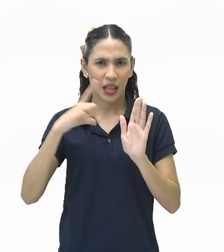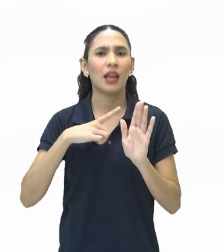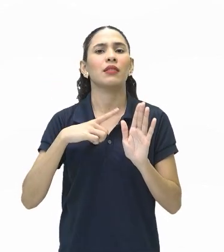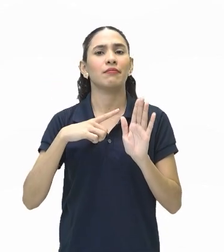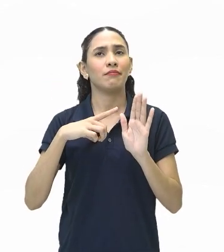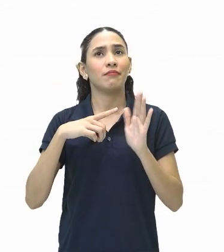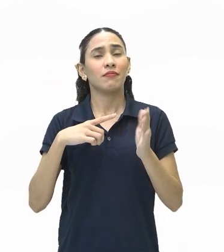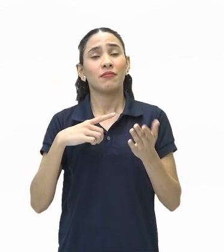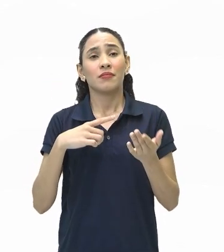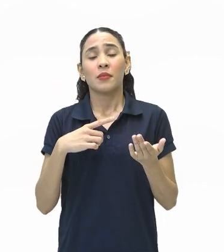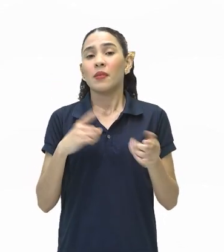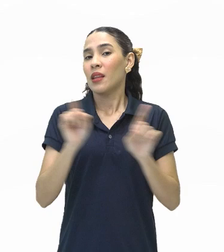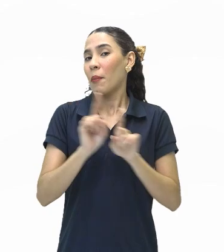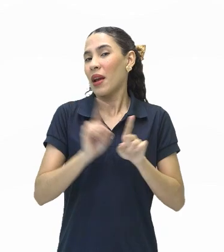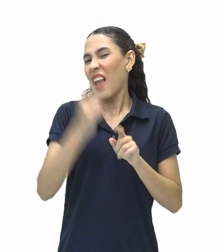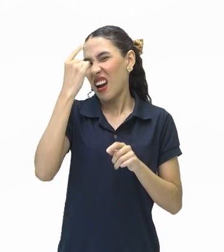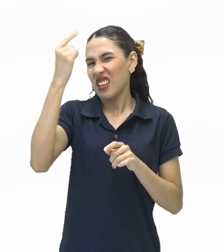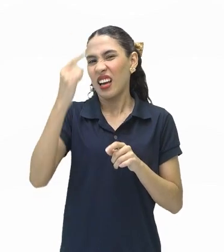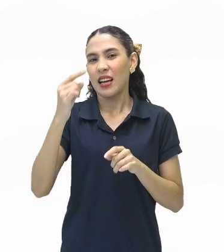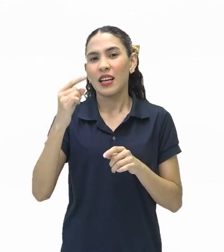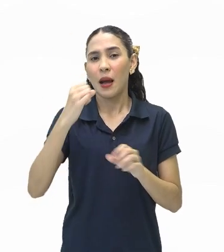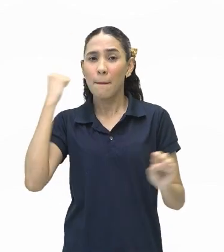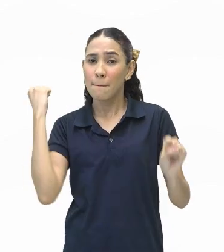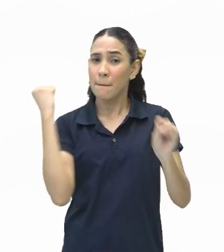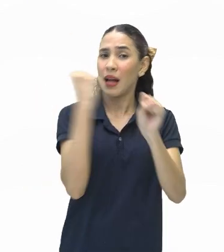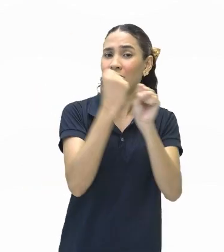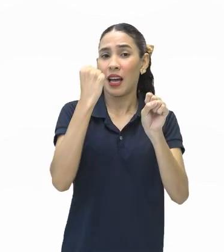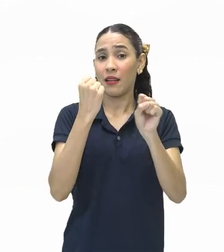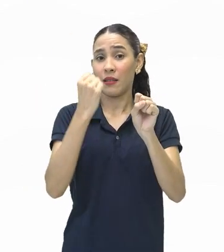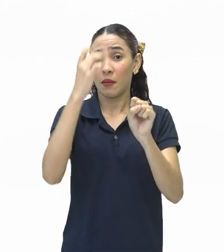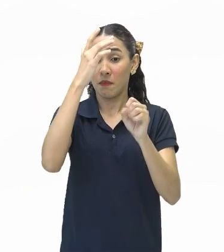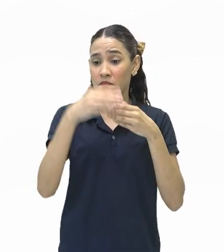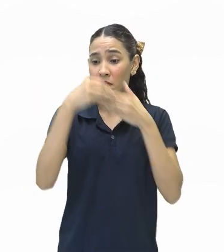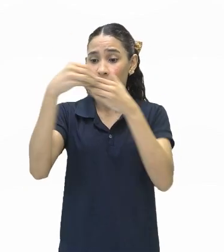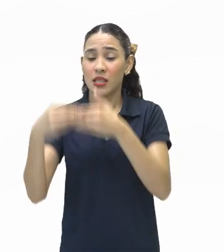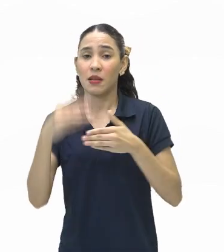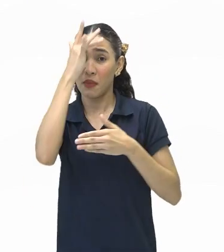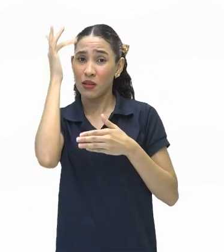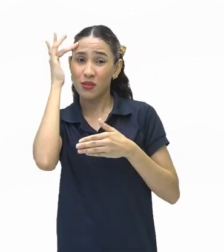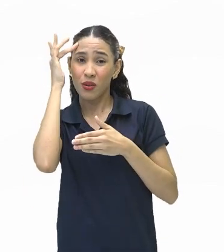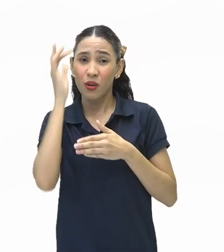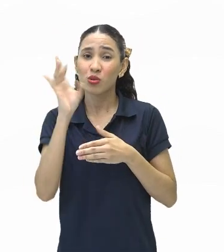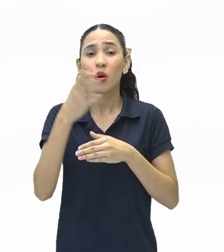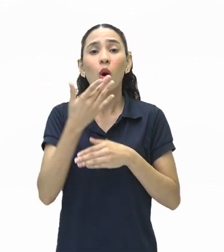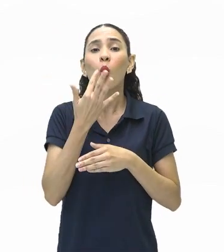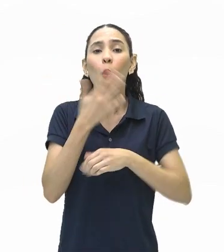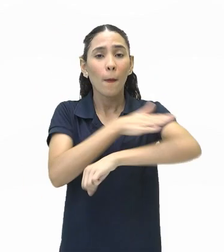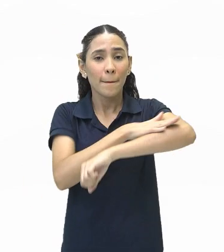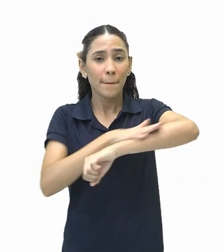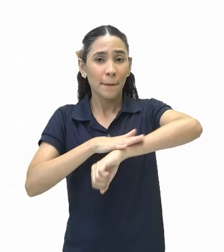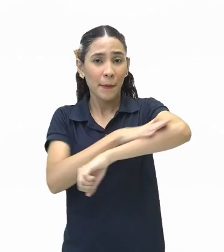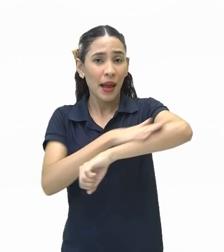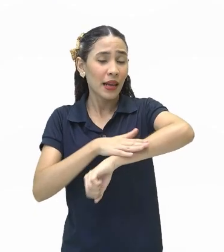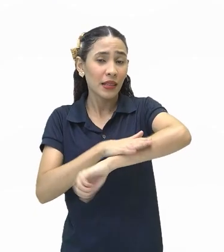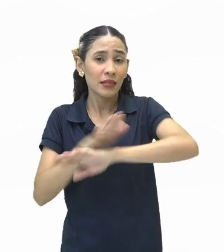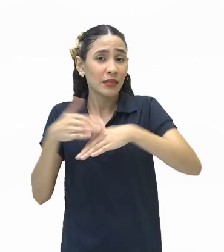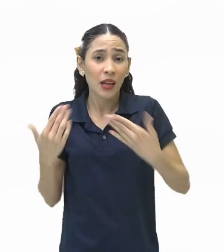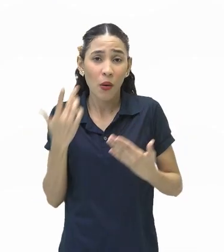né? Assim também como a ideia de matar e perseguir pessoas simplesmente pela cor da pele. Era